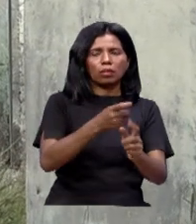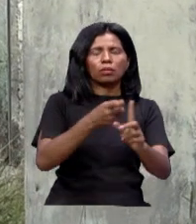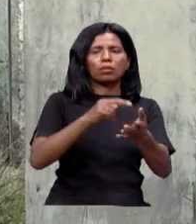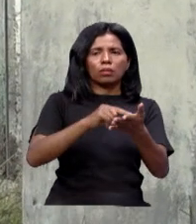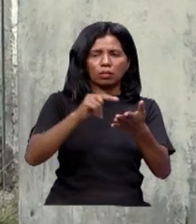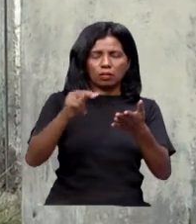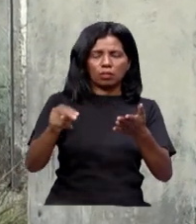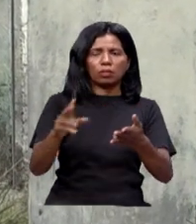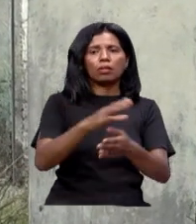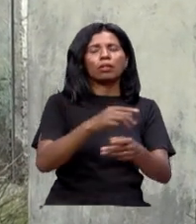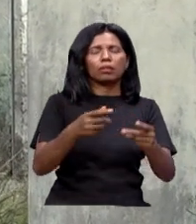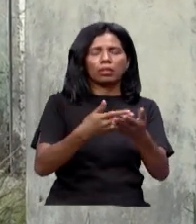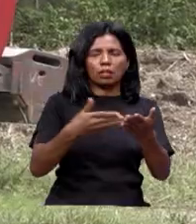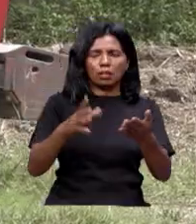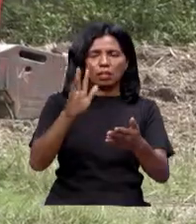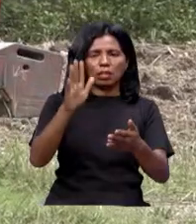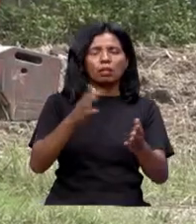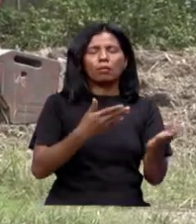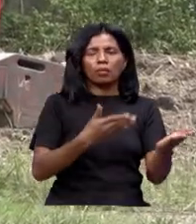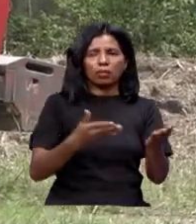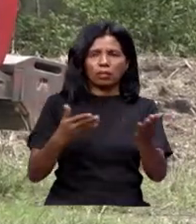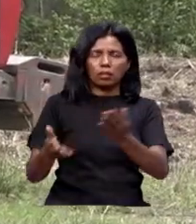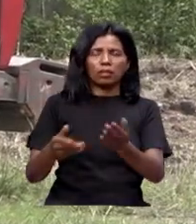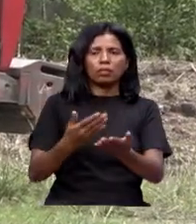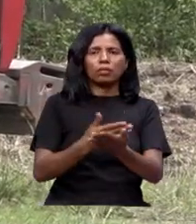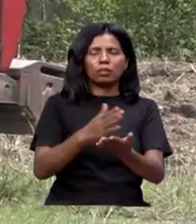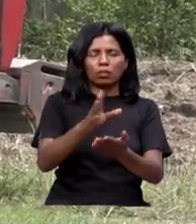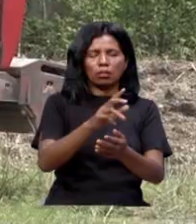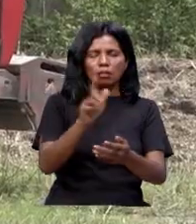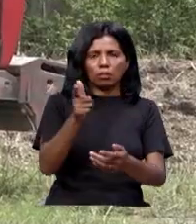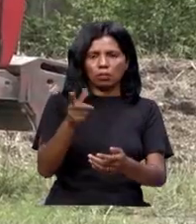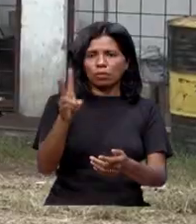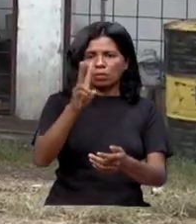ne unidade hat tama ba processo lelão, no unidade nulo rasan rua